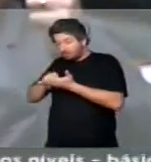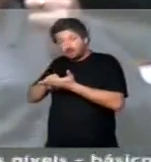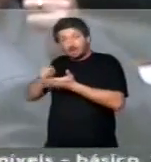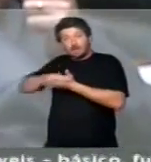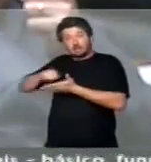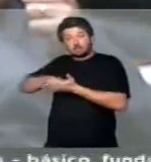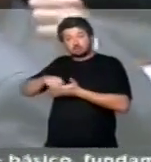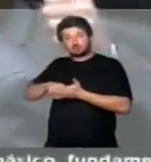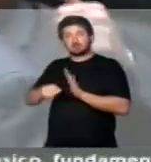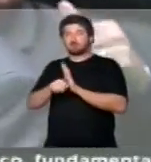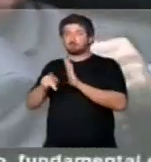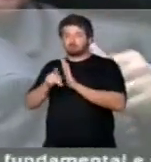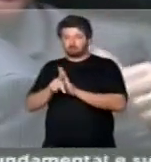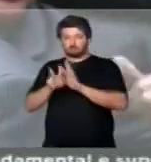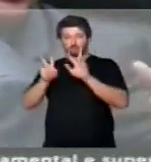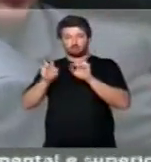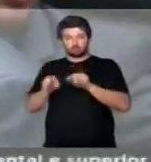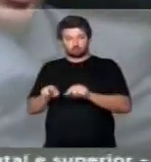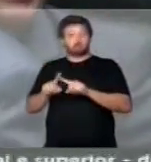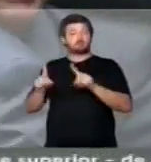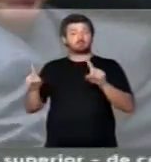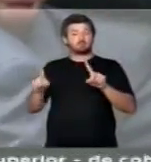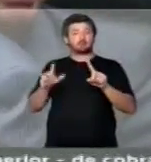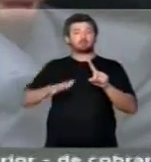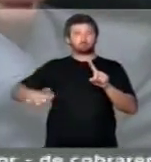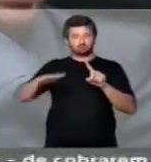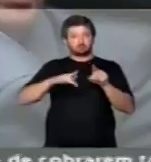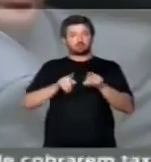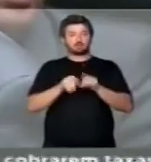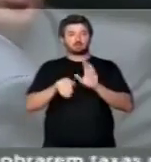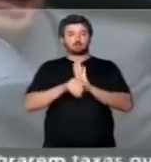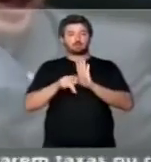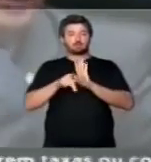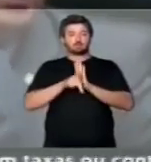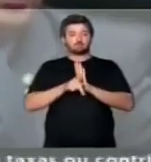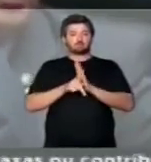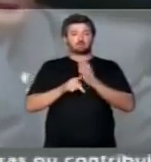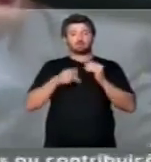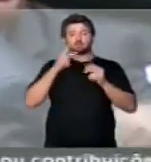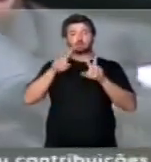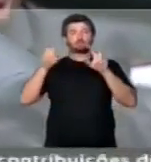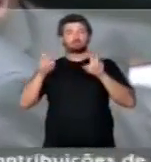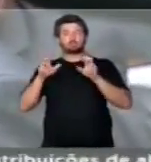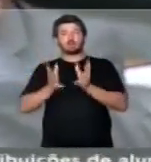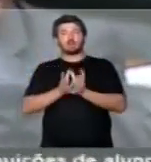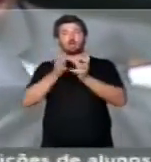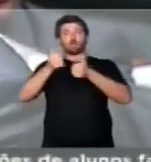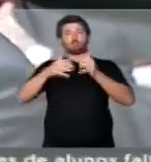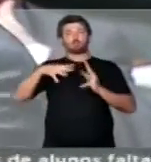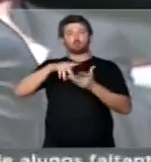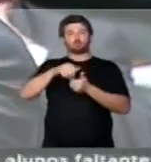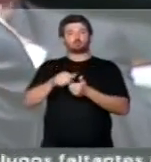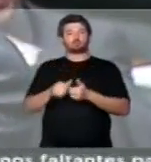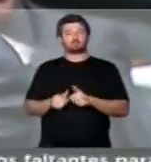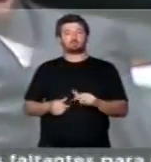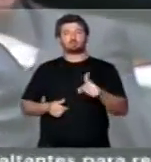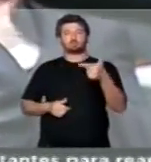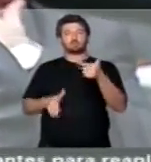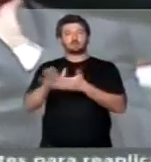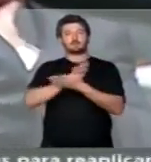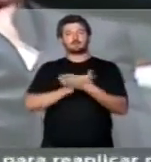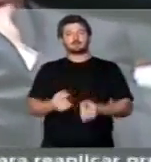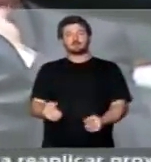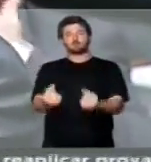não só nas medidas provisórias a respeito da Olimpíada, mas também as medidas provisórias que se referiam à Copa do Mundo. Não há uma